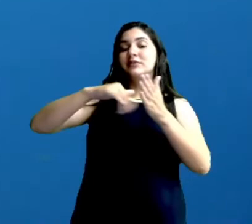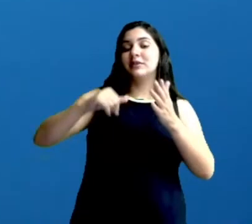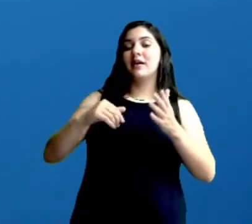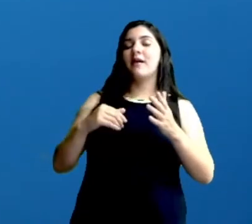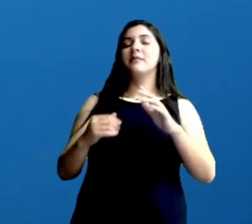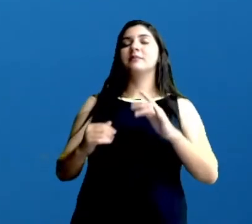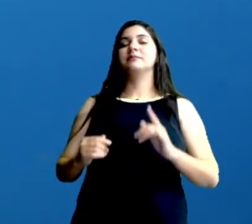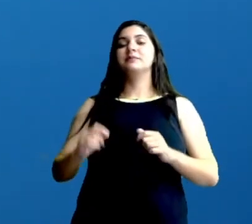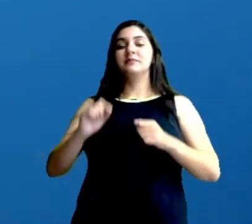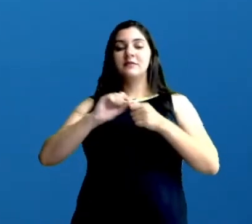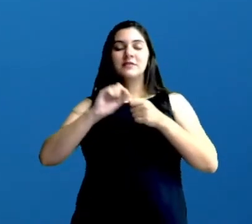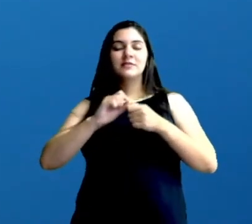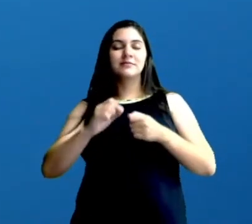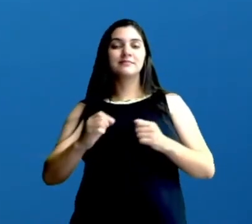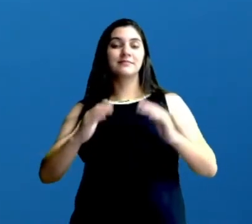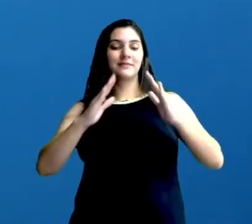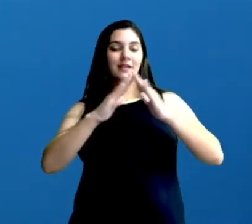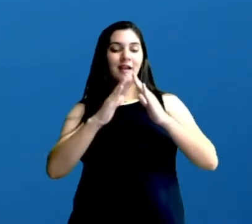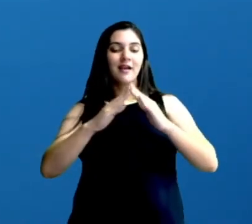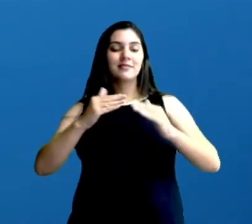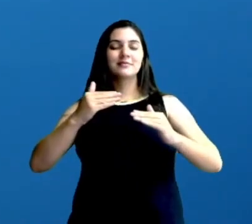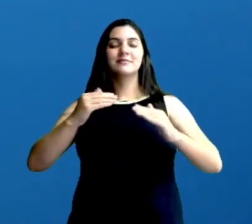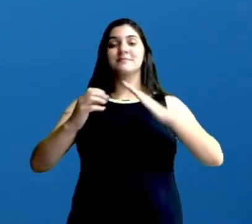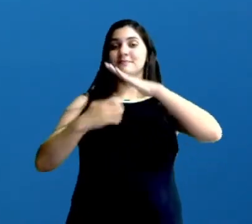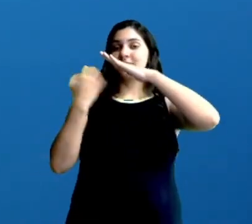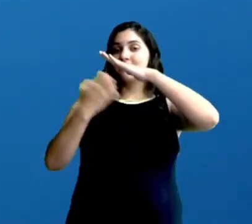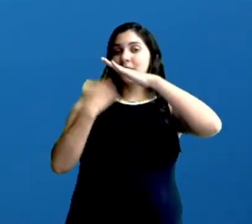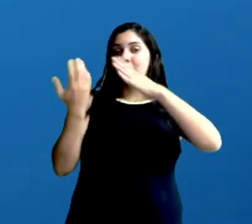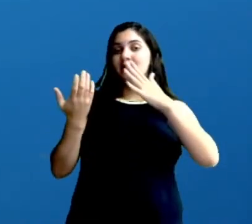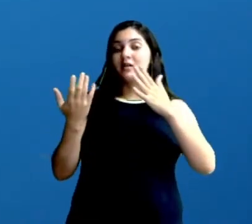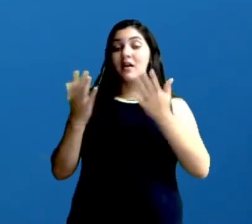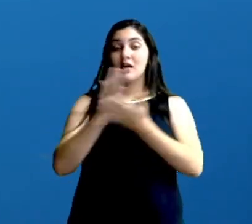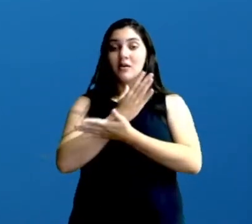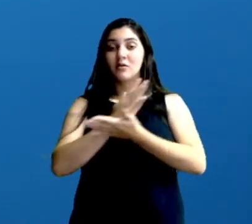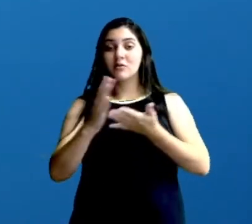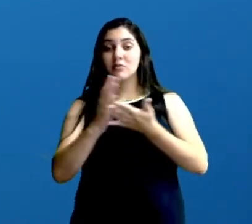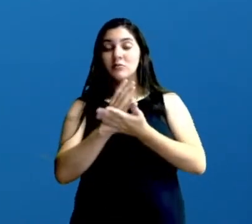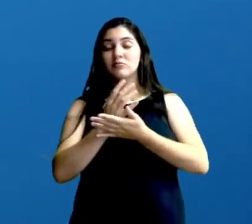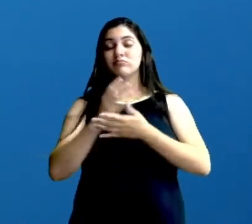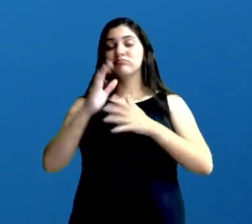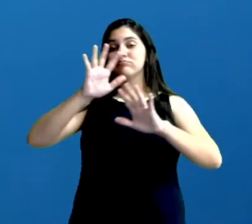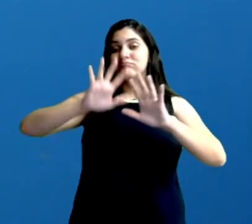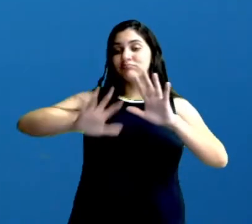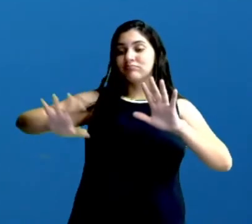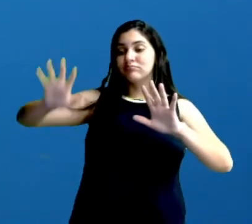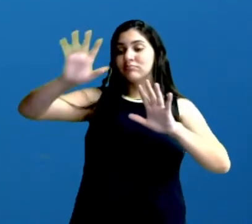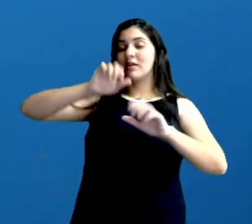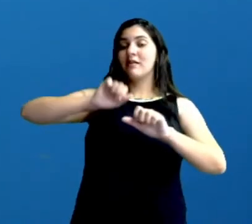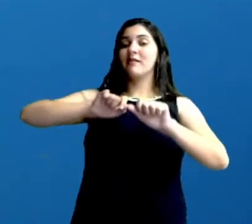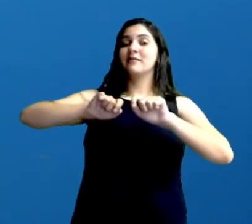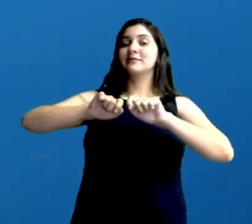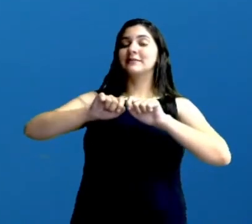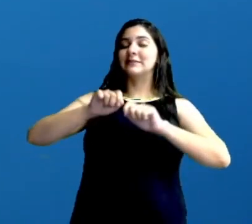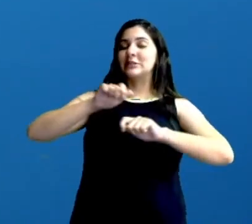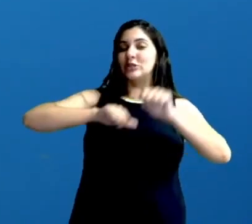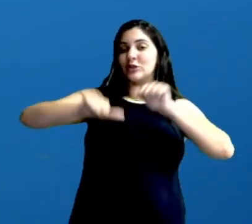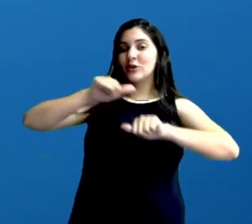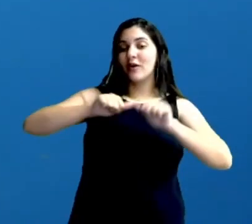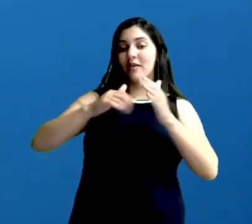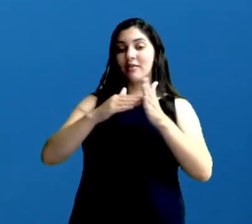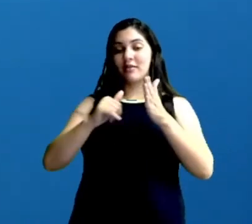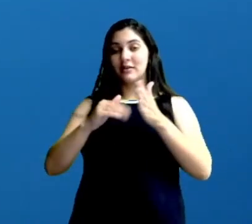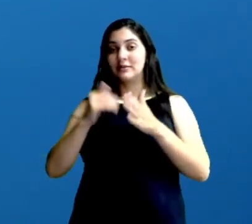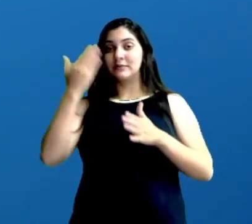construir casas. Então, algumas formas de paisagem elas são destruídas e modificadas de forma demasiada. A